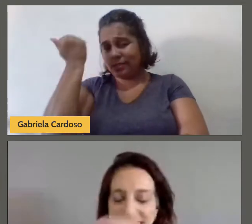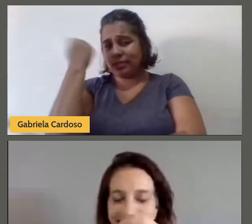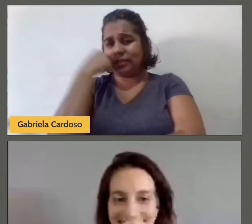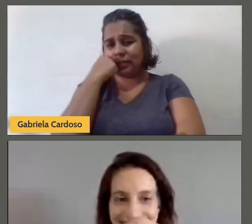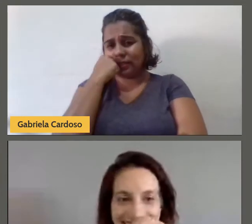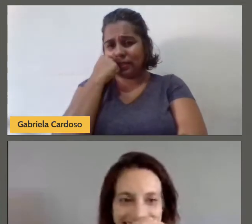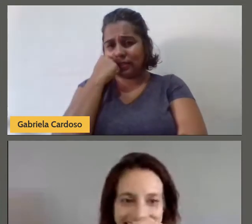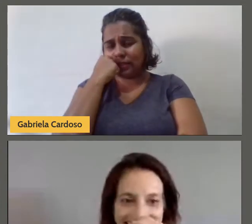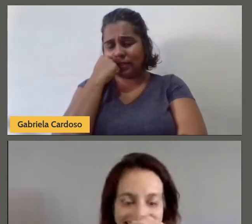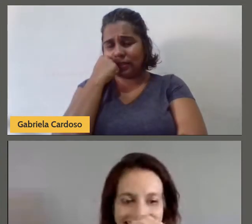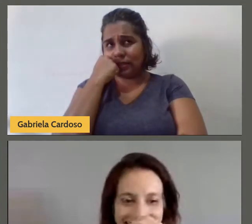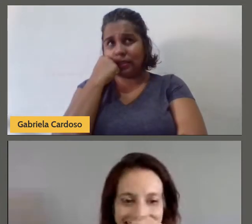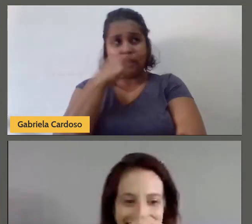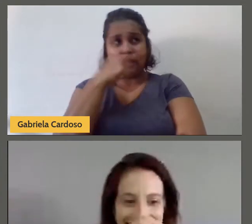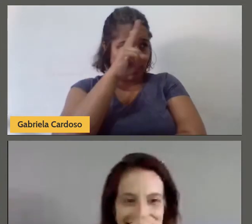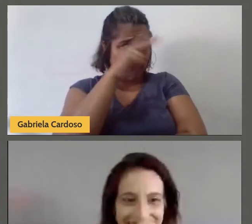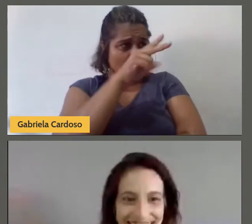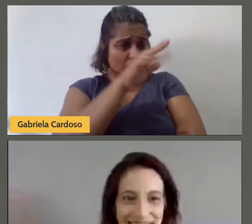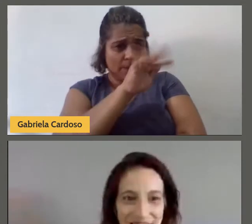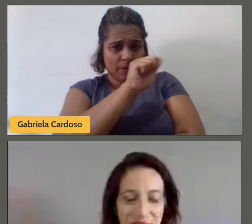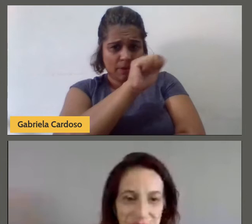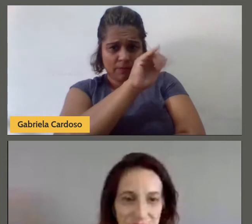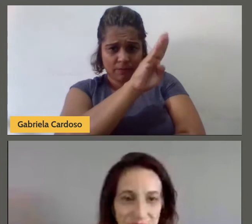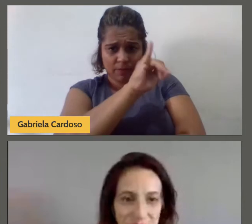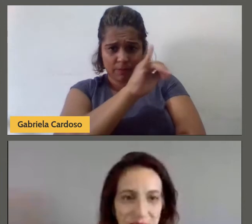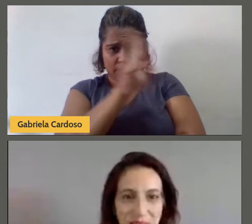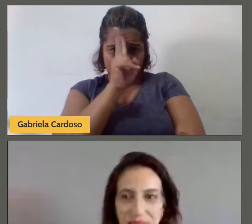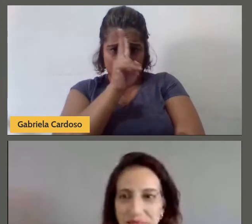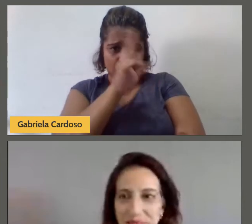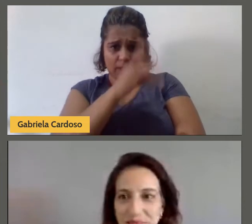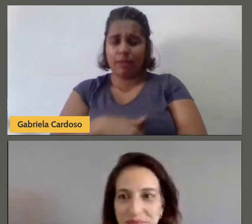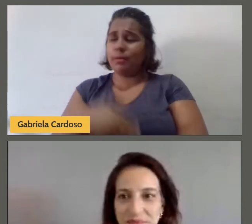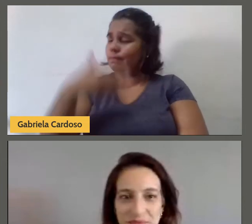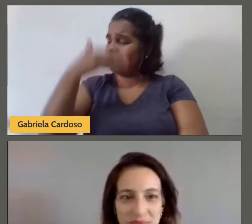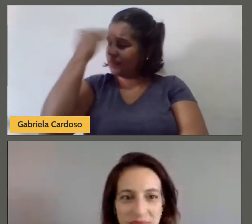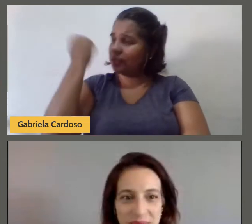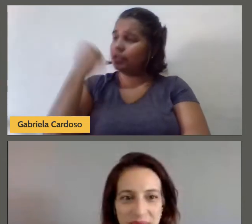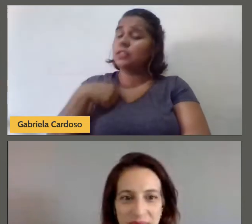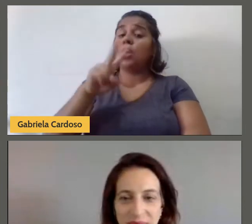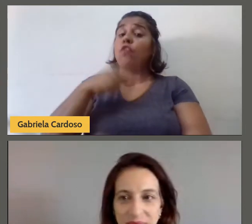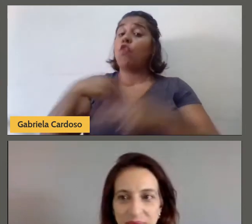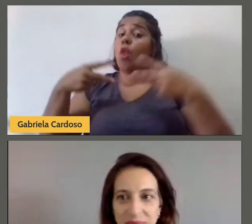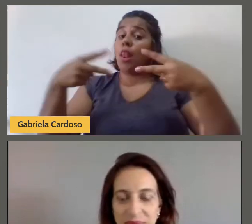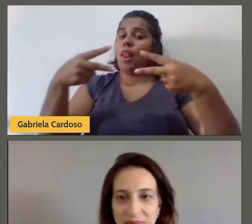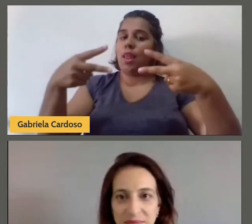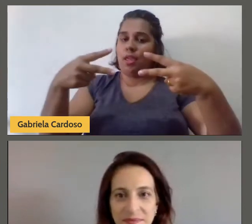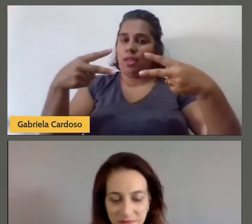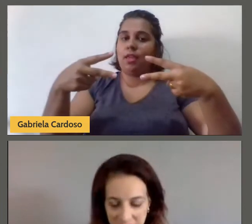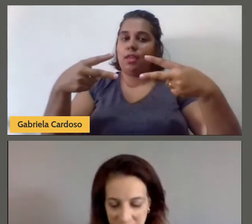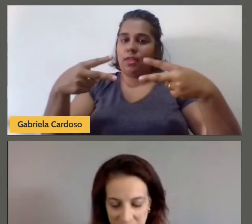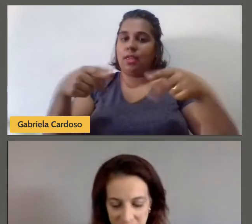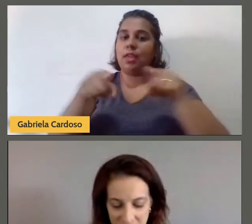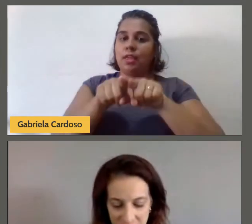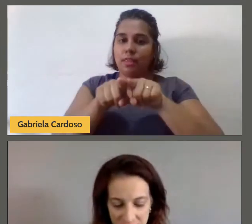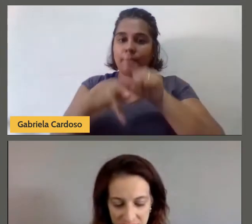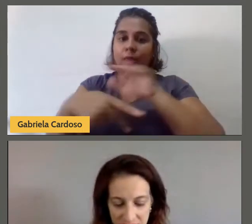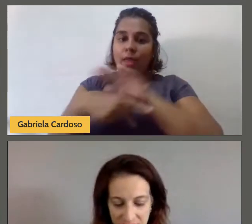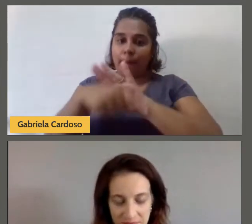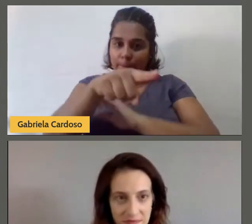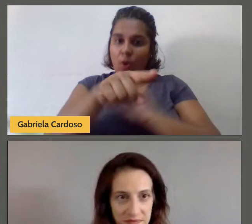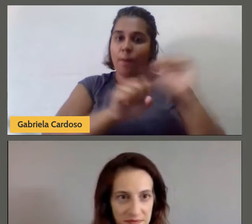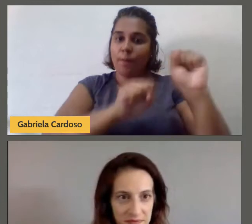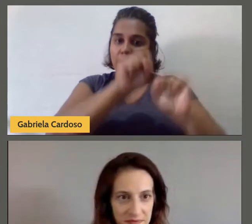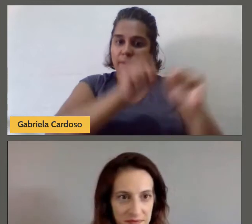lembrar. Depois, se a gente não lembrar, eu coloco aqui o link. Eu também vou colocar o link, todos os links da Migraflix aqui embaixo, depois eu pego com a